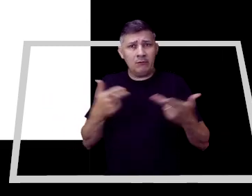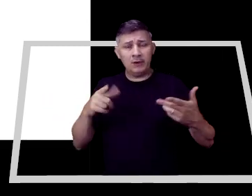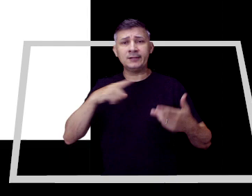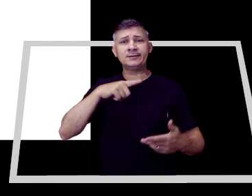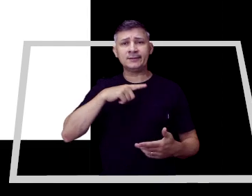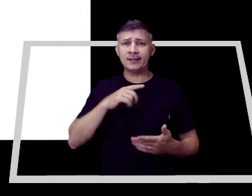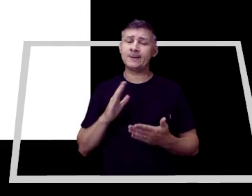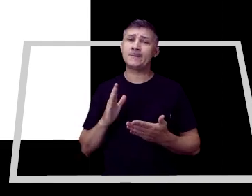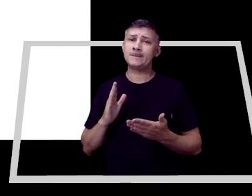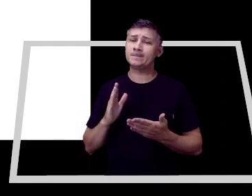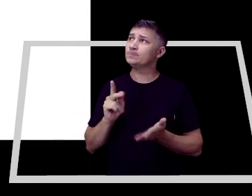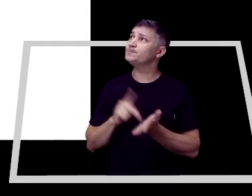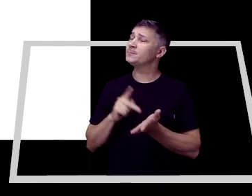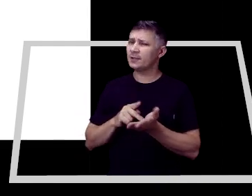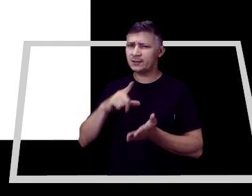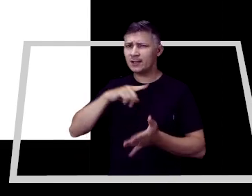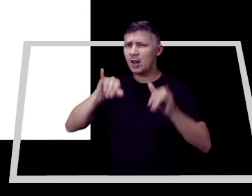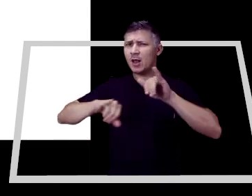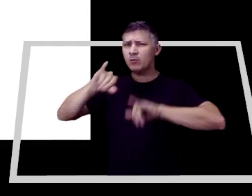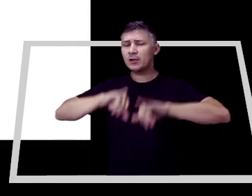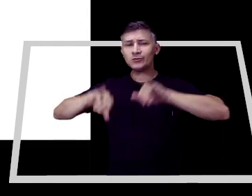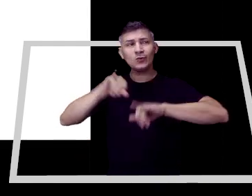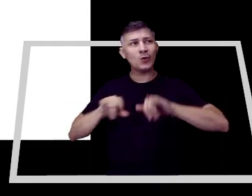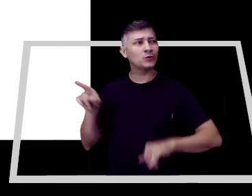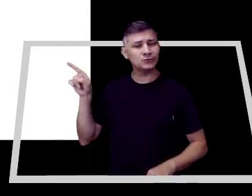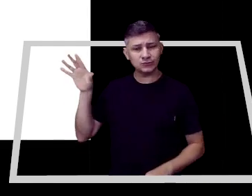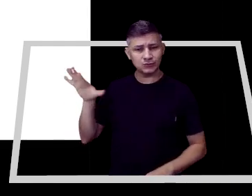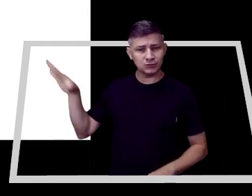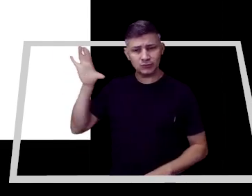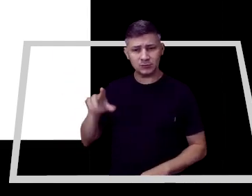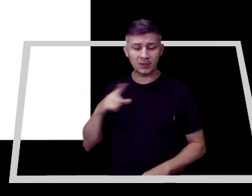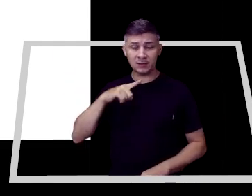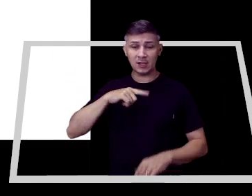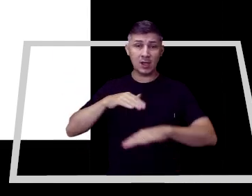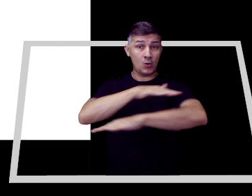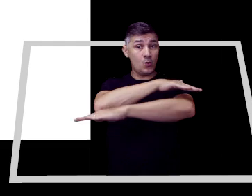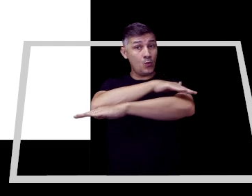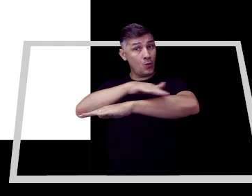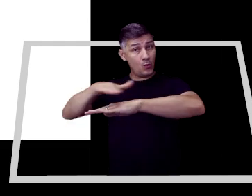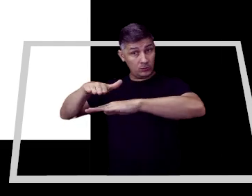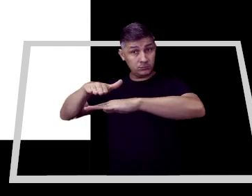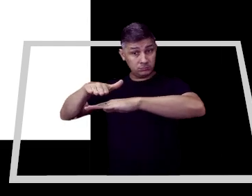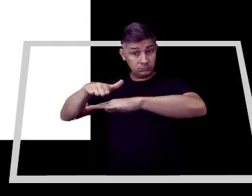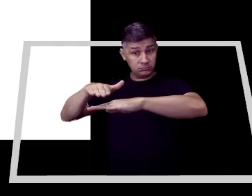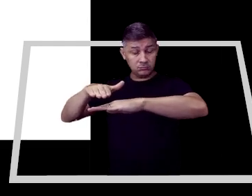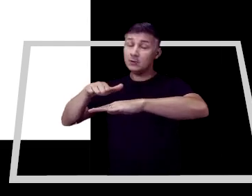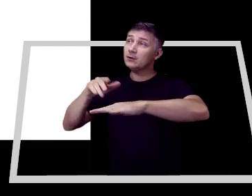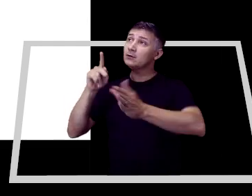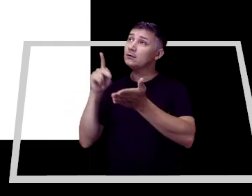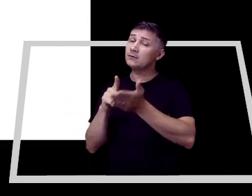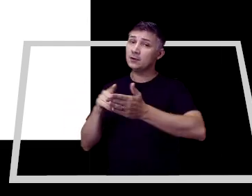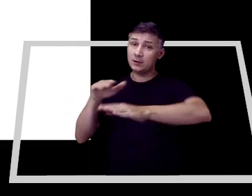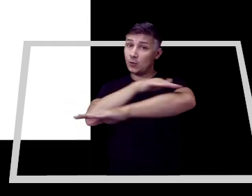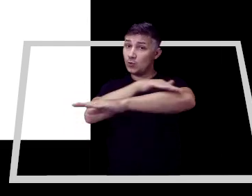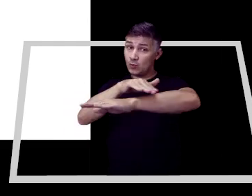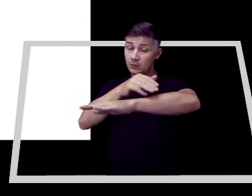exigência, existem, na realidade, os laboratórios um pavimento, ele é constituído de,